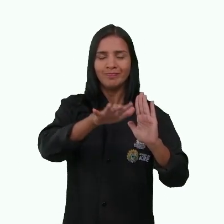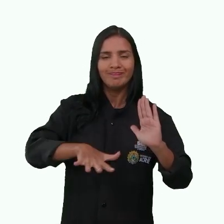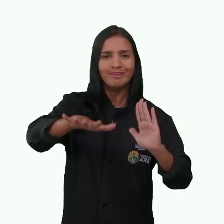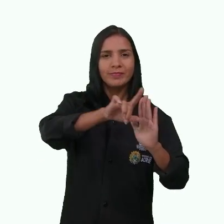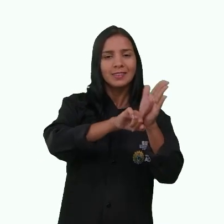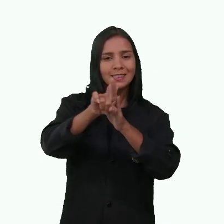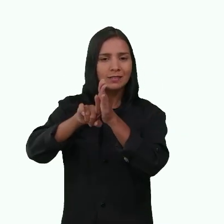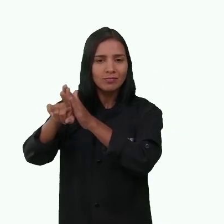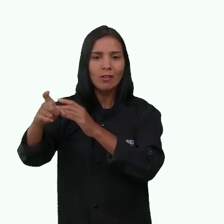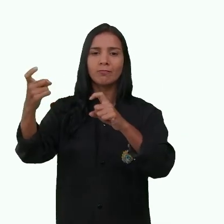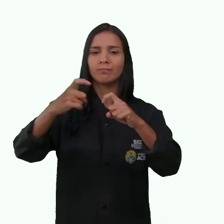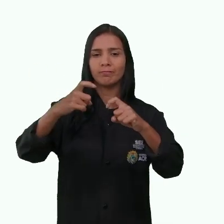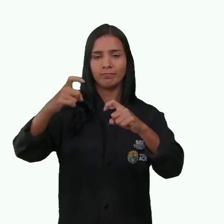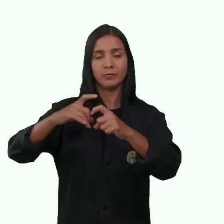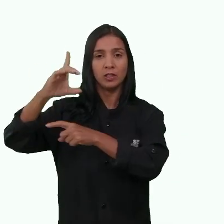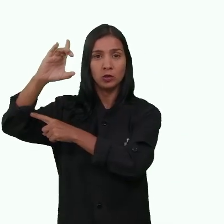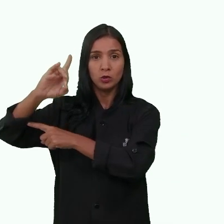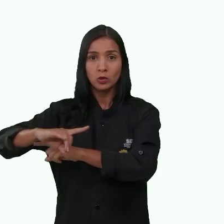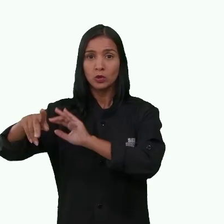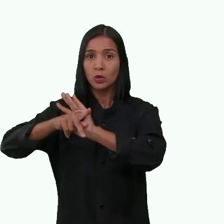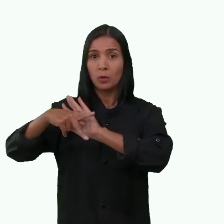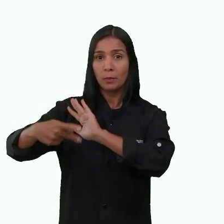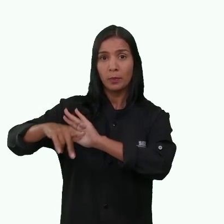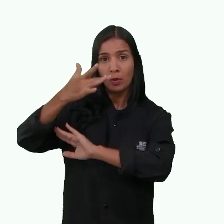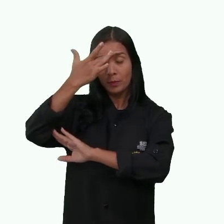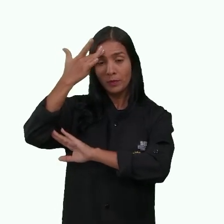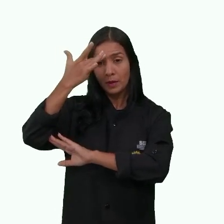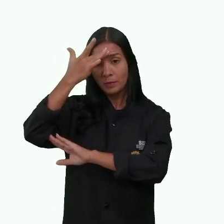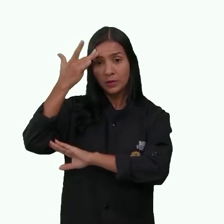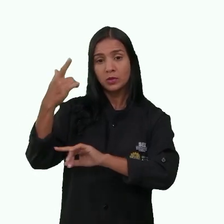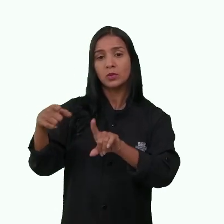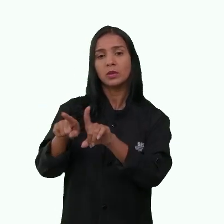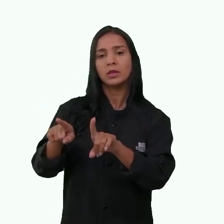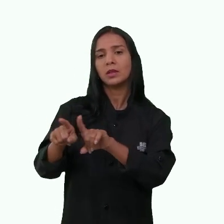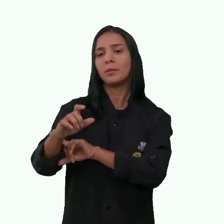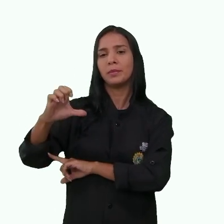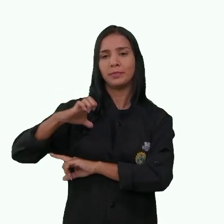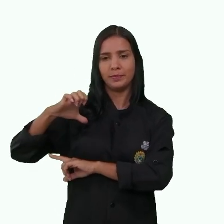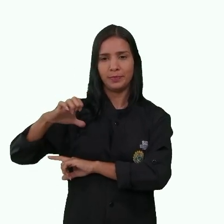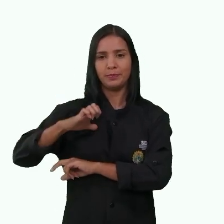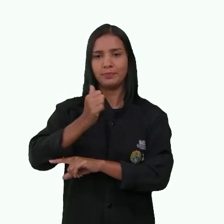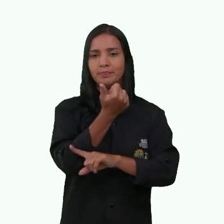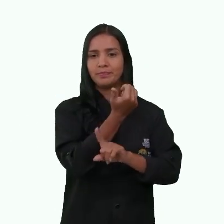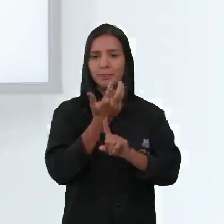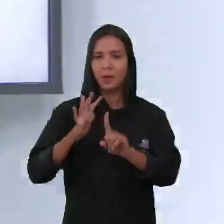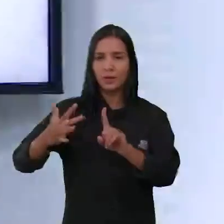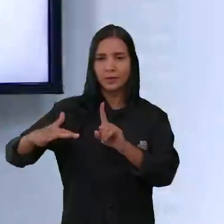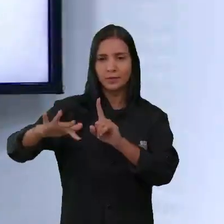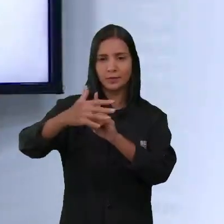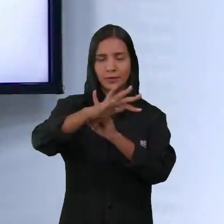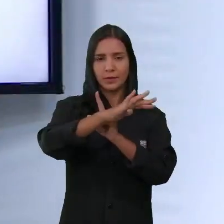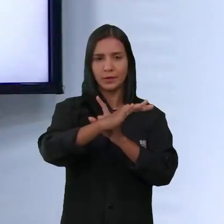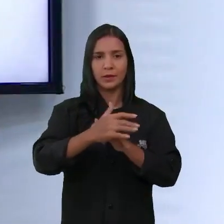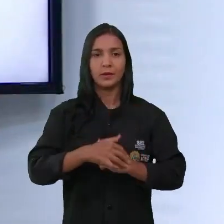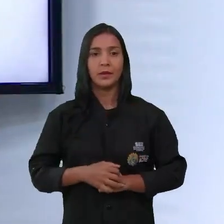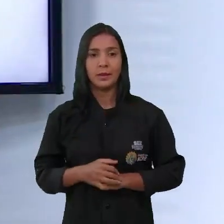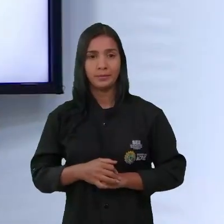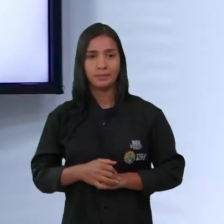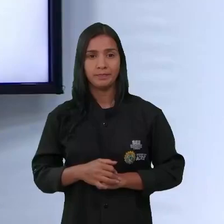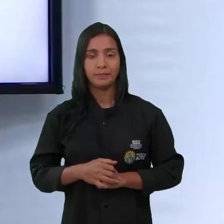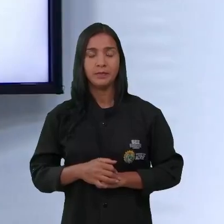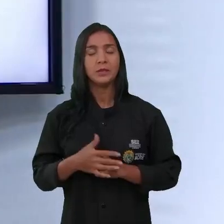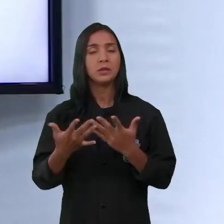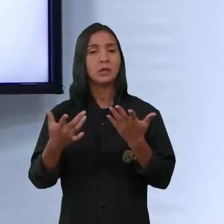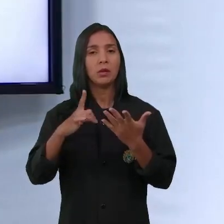médicas, direitos do paciente e questão de ética ambiental. Acabam sendo, digamos